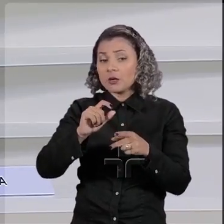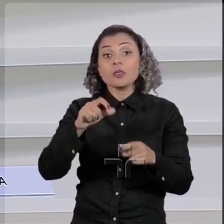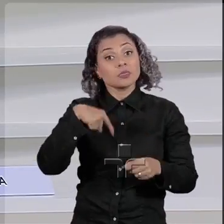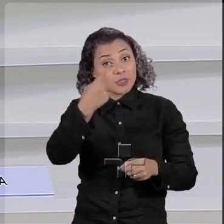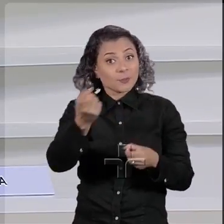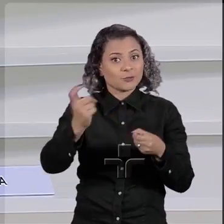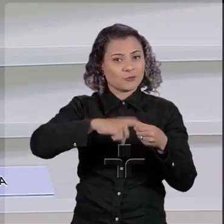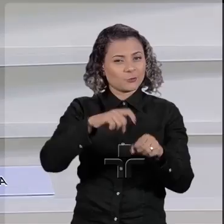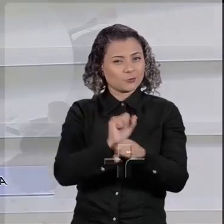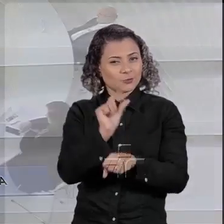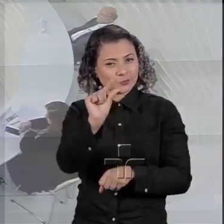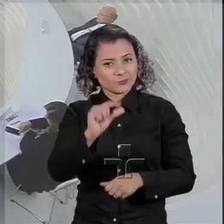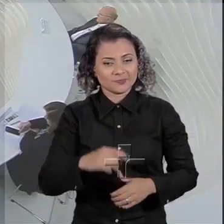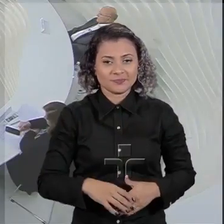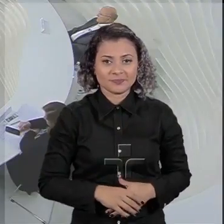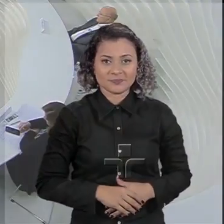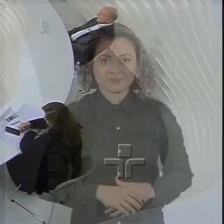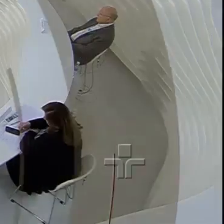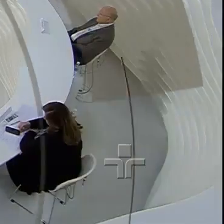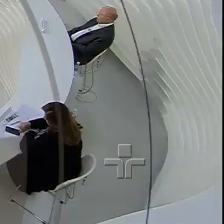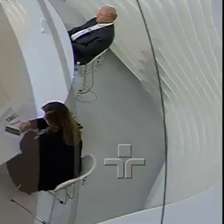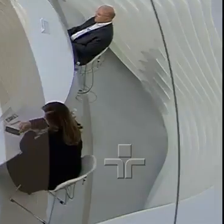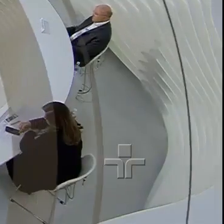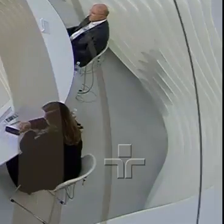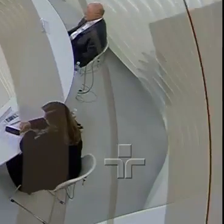pouquinho. Aguarde.